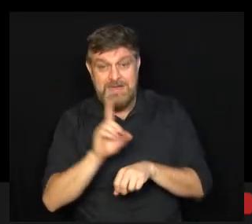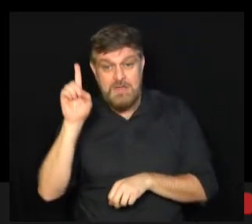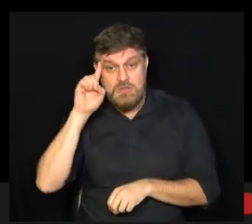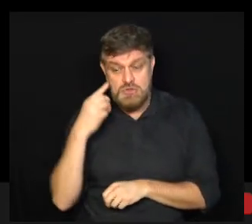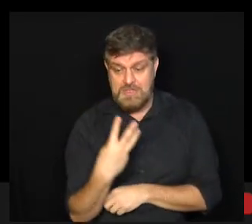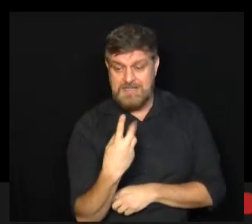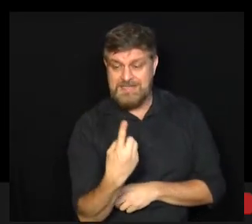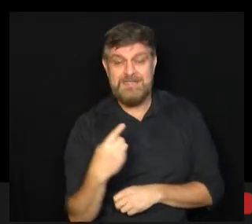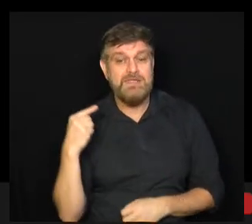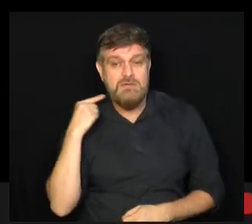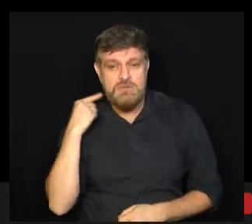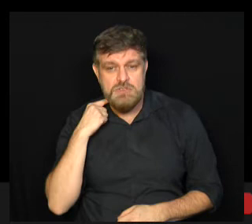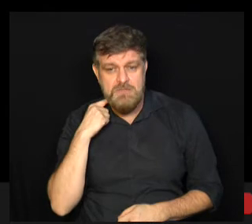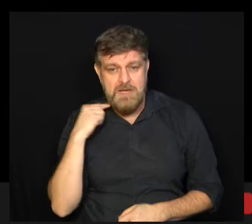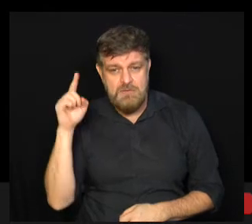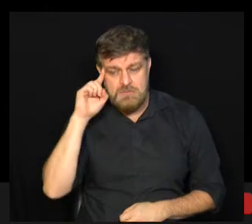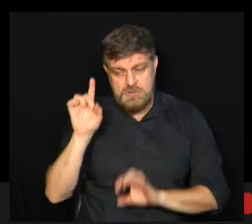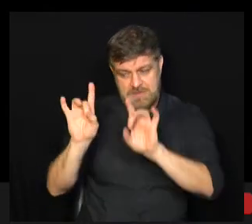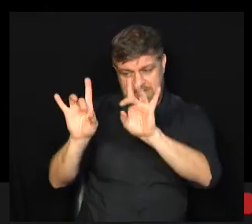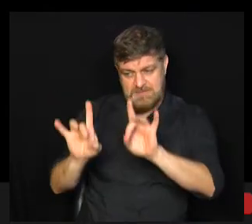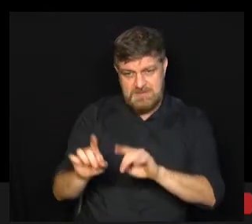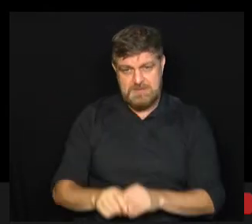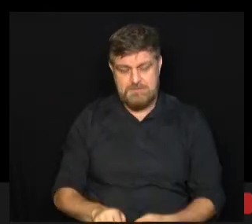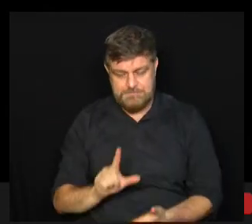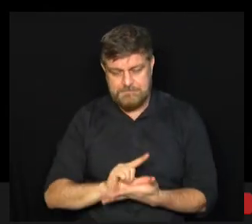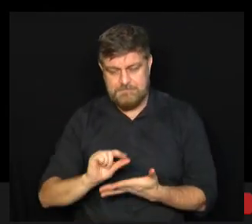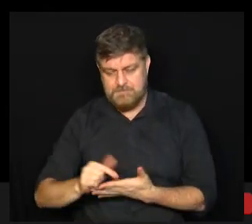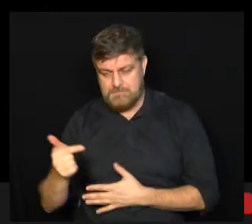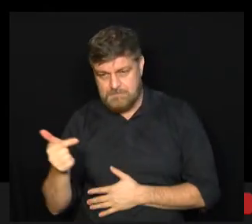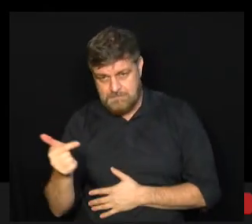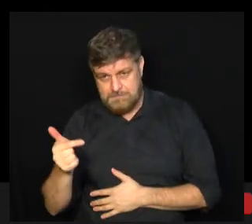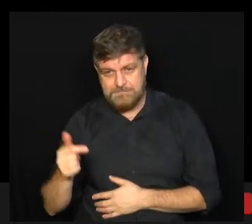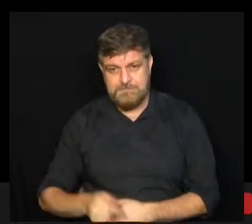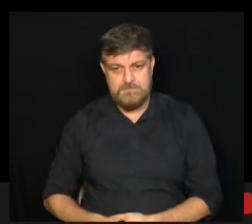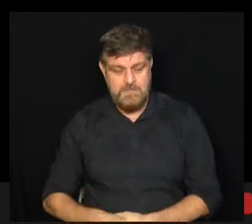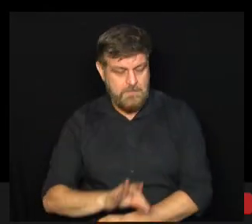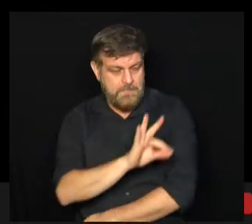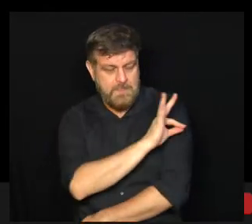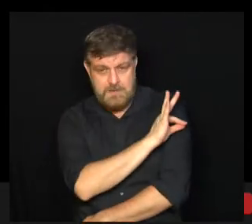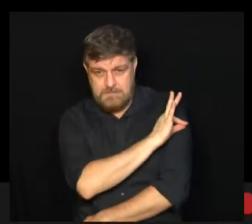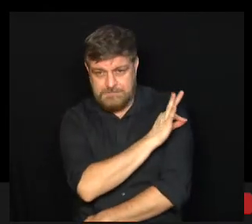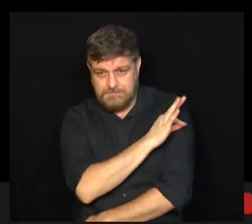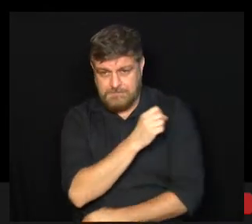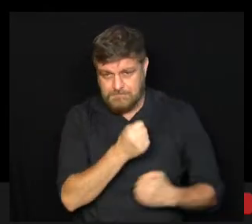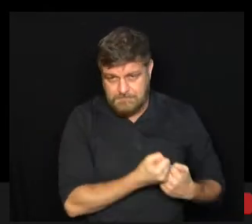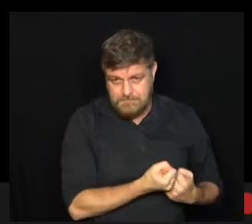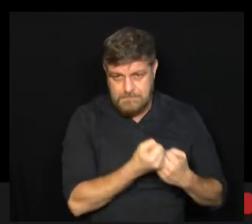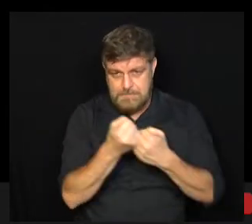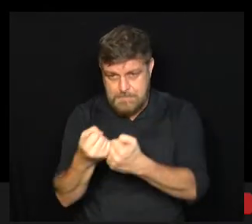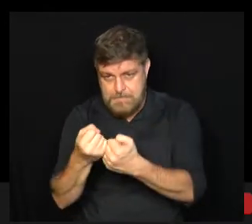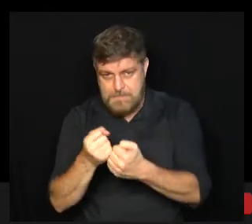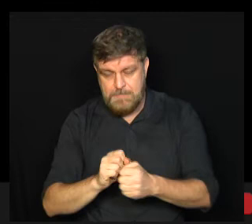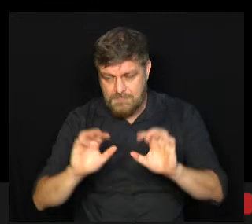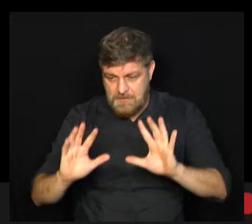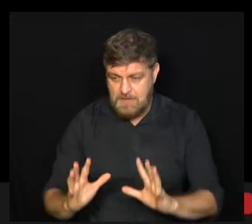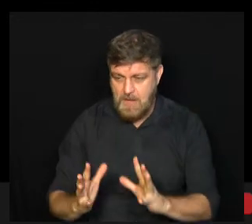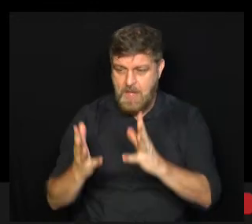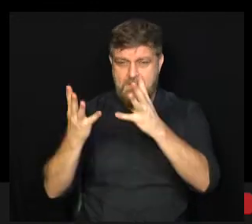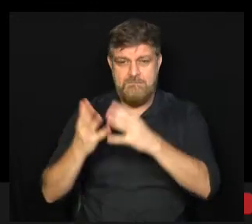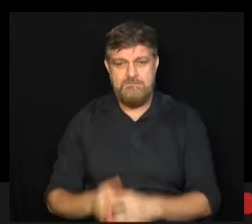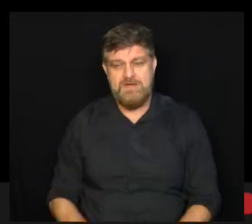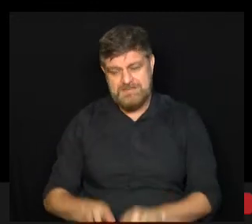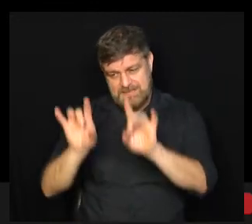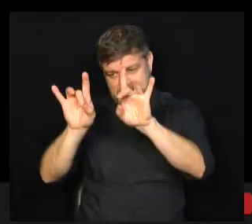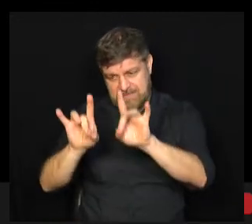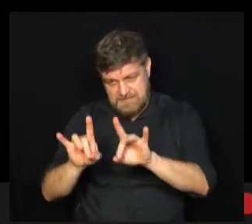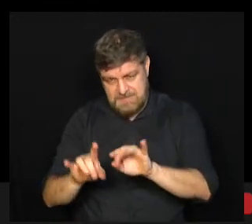maio. 2º, o poder público municipal poderá apoiar eventos ligados à comemoração da data criada por